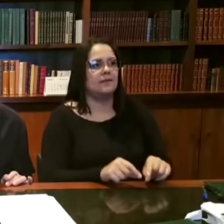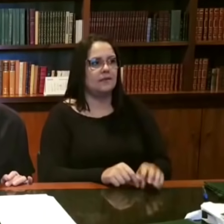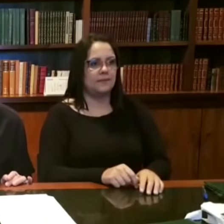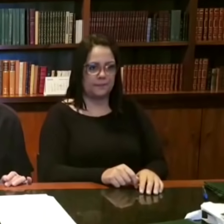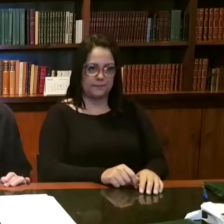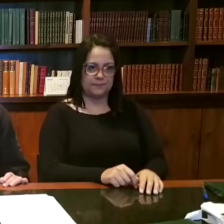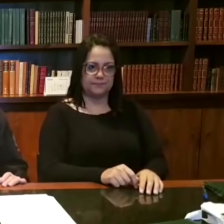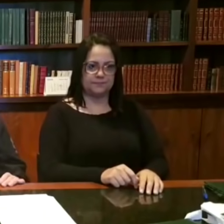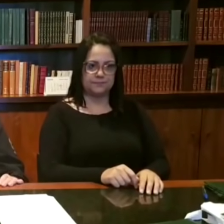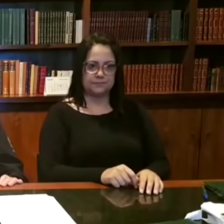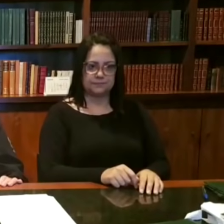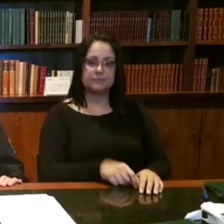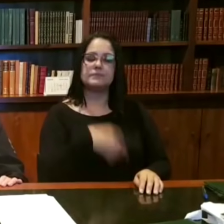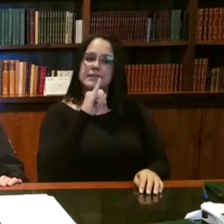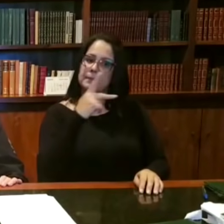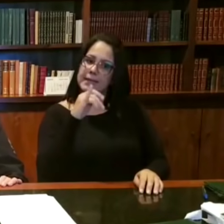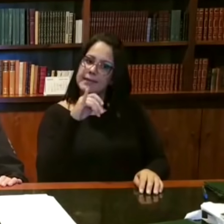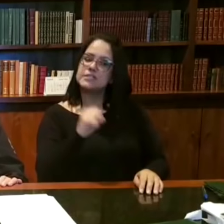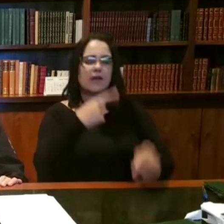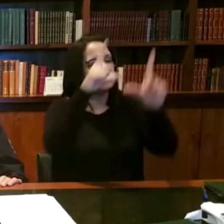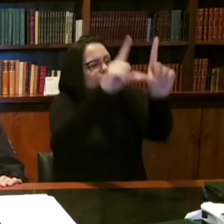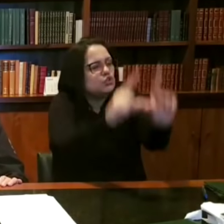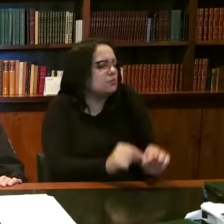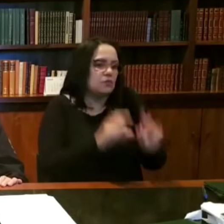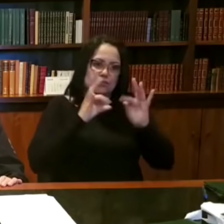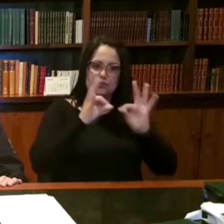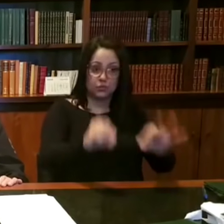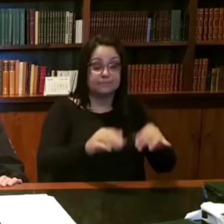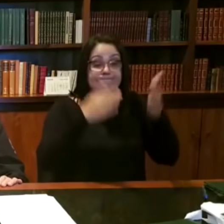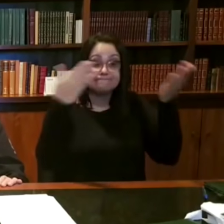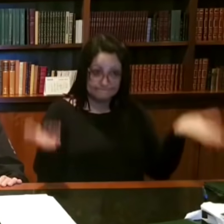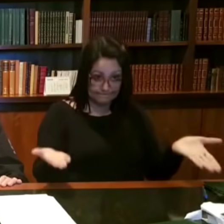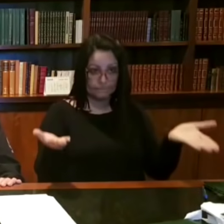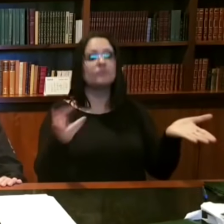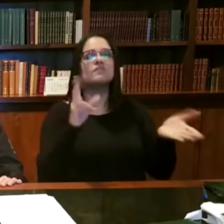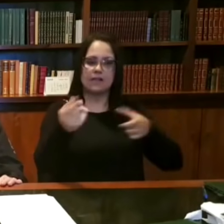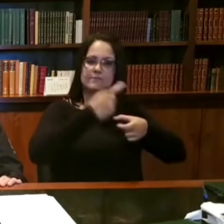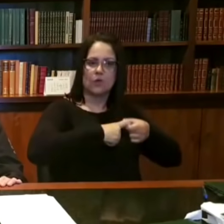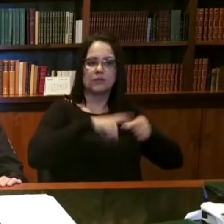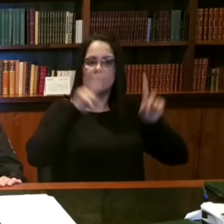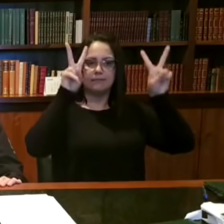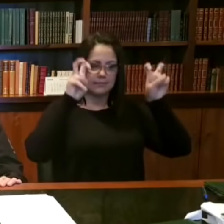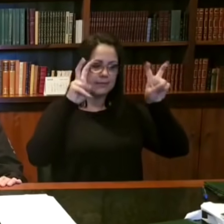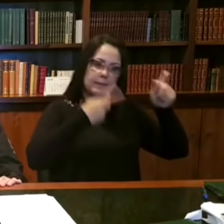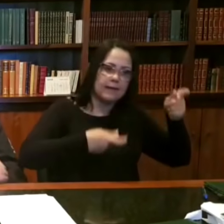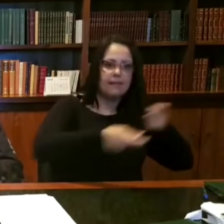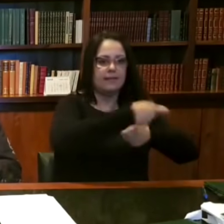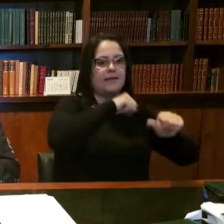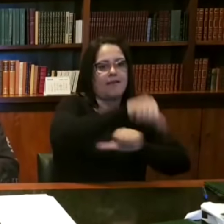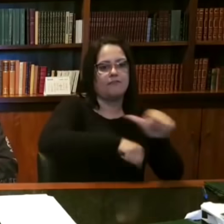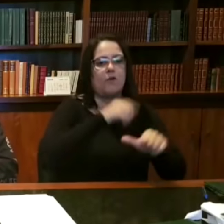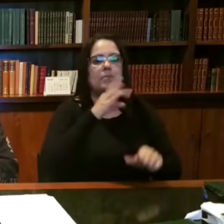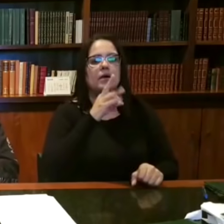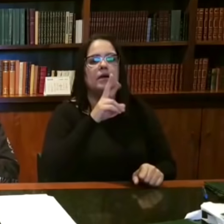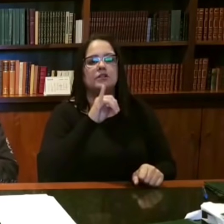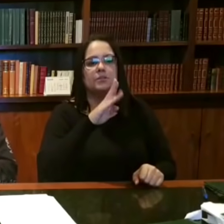fogão, geladeira, se a gente tirar os IPIs, isso tudo desaba, o preço desaba. Então, nós vamos retomar nossa agenda de reforma estruturante. Reforma